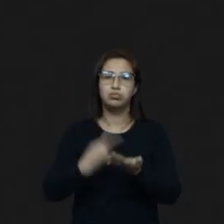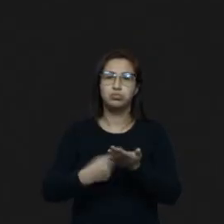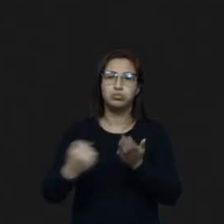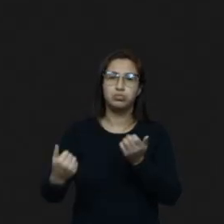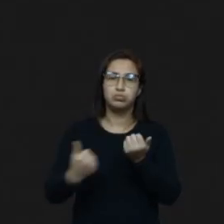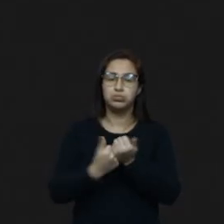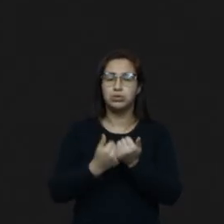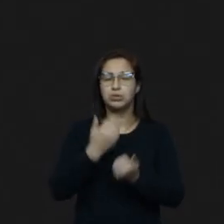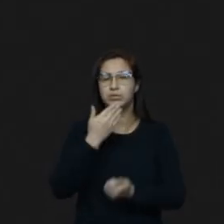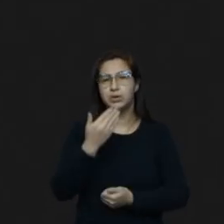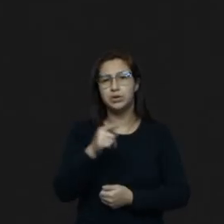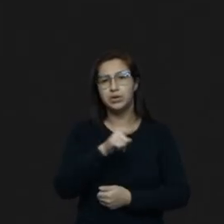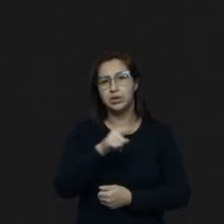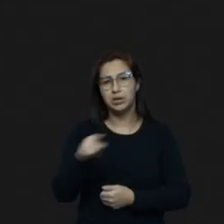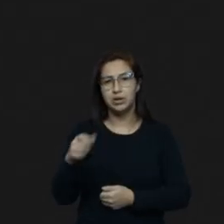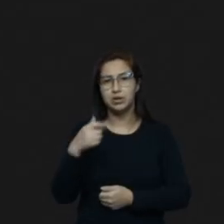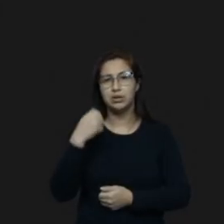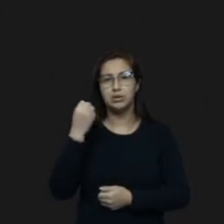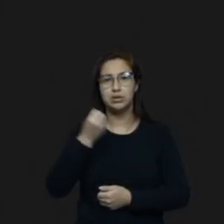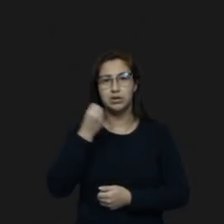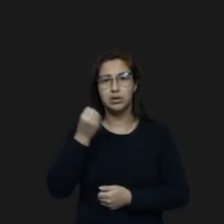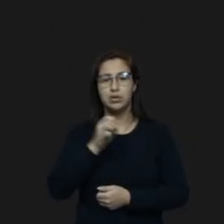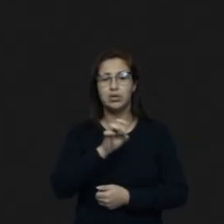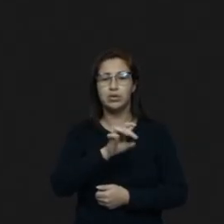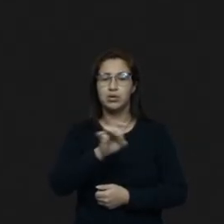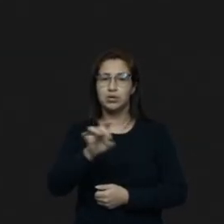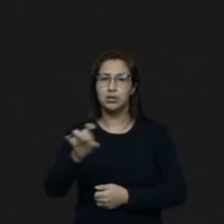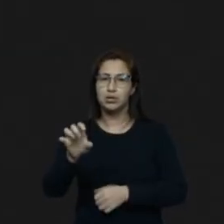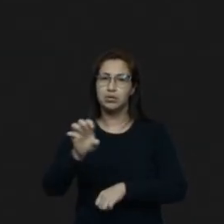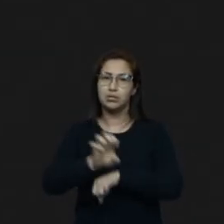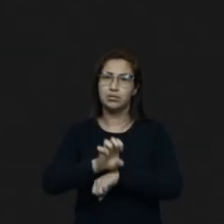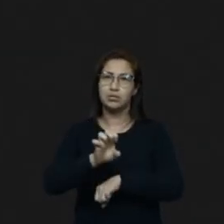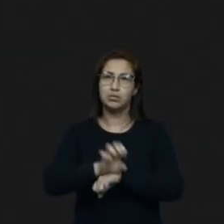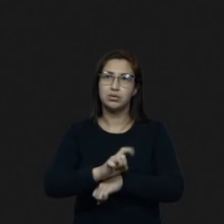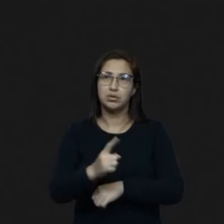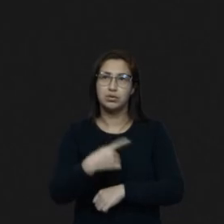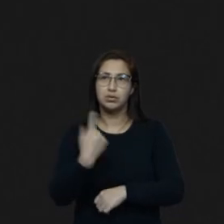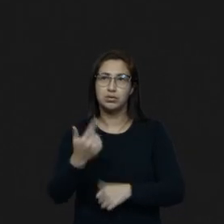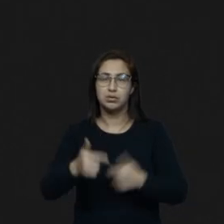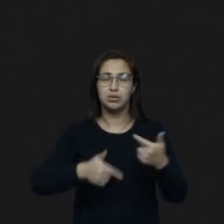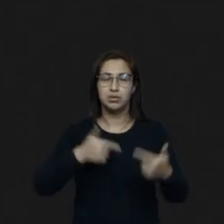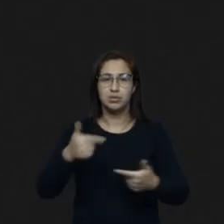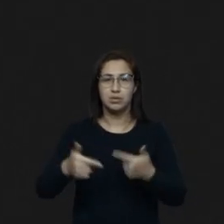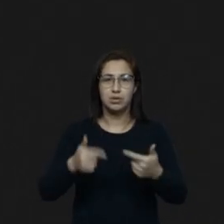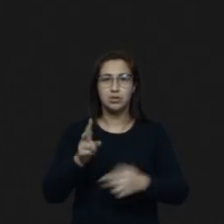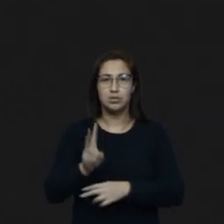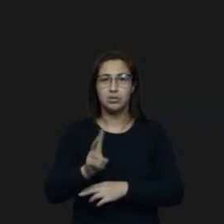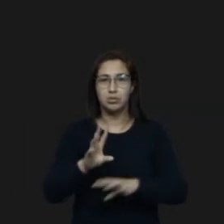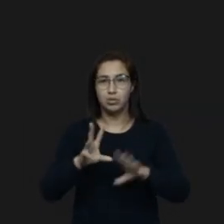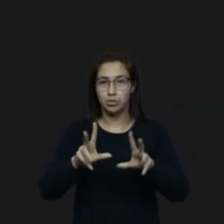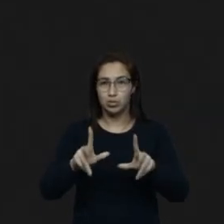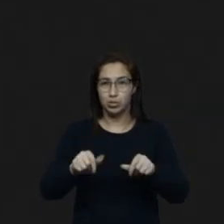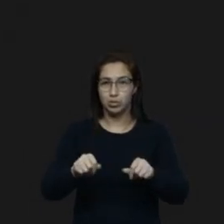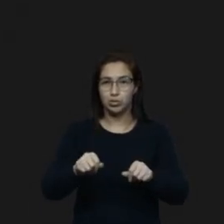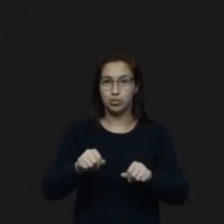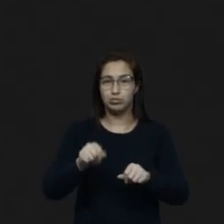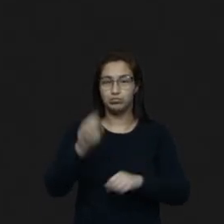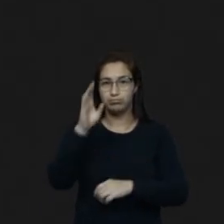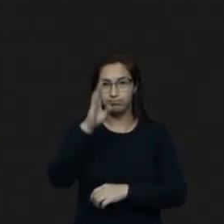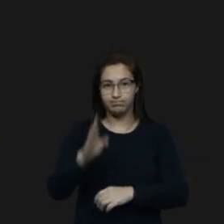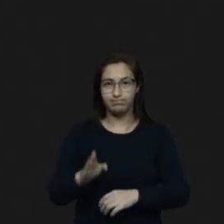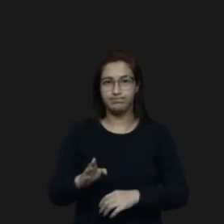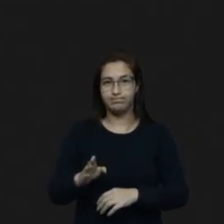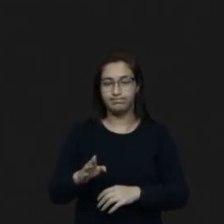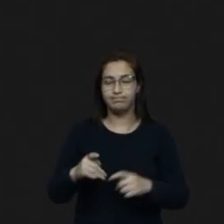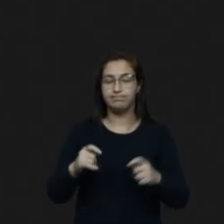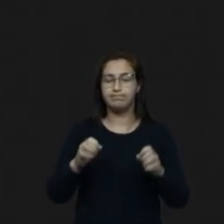República, de cada um dos estados, e nós vamos continuar trabalhando em cima disso em todo o território nacional, que tenho a mais